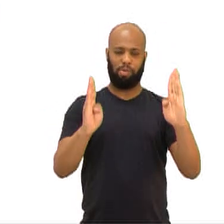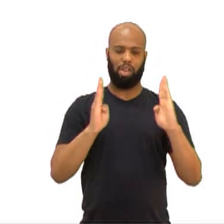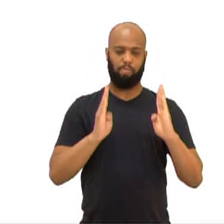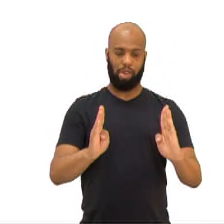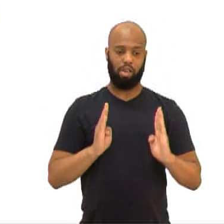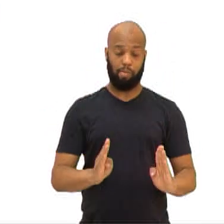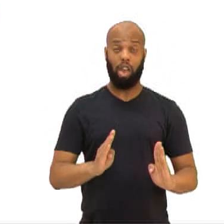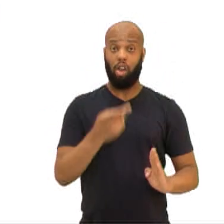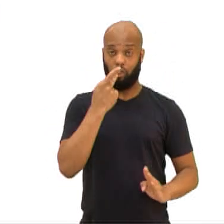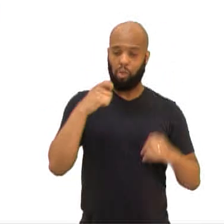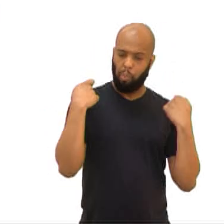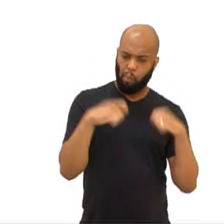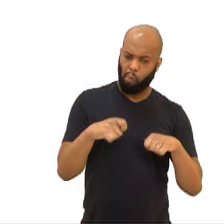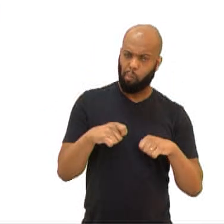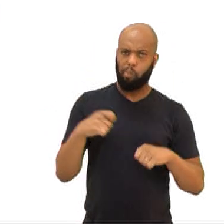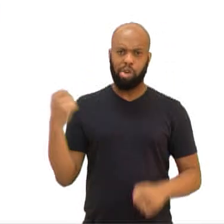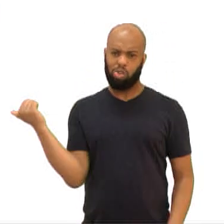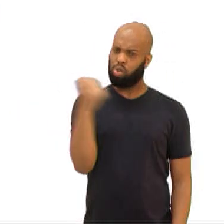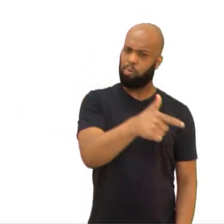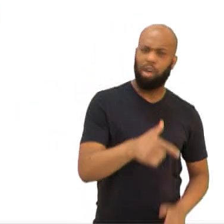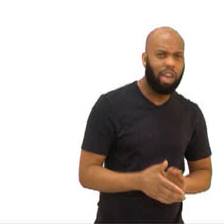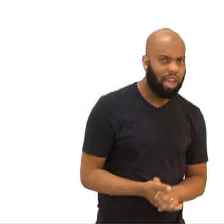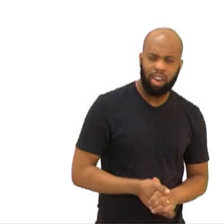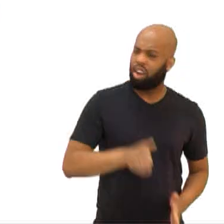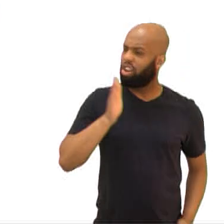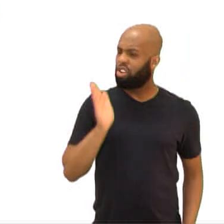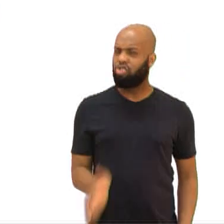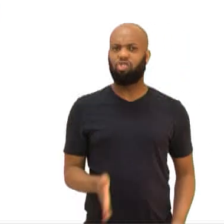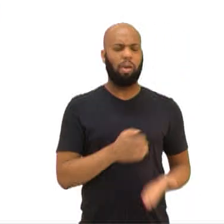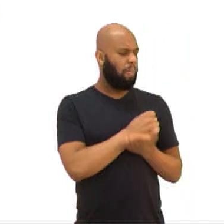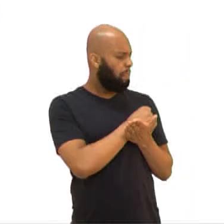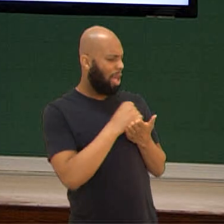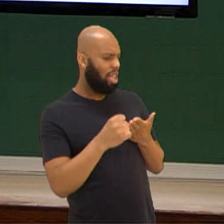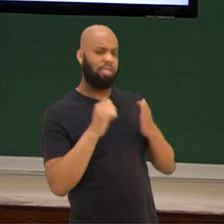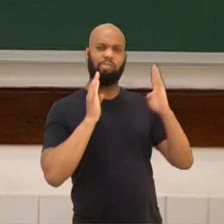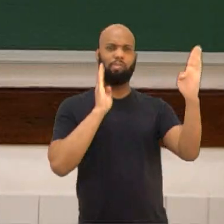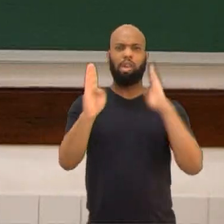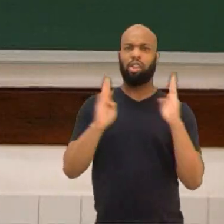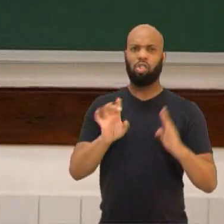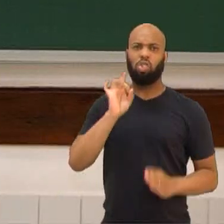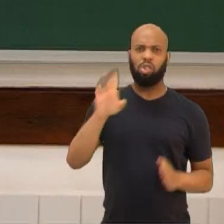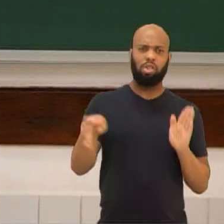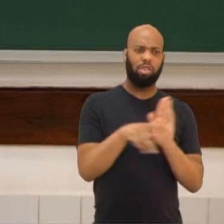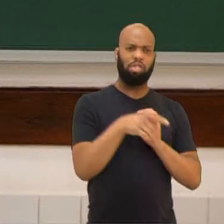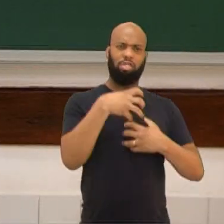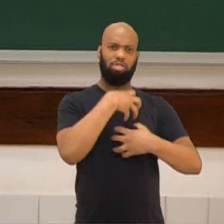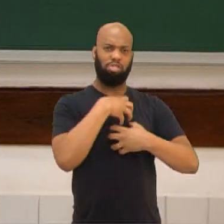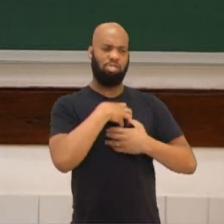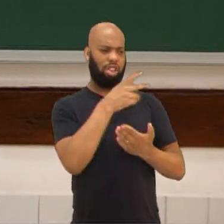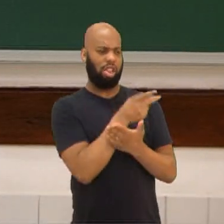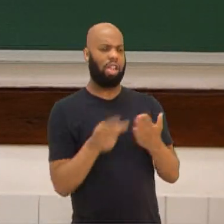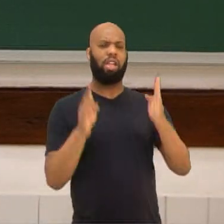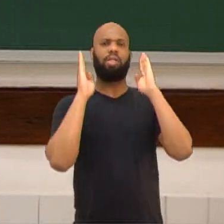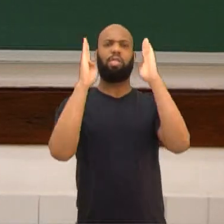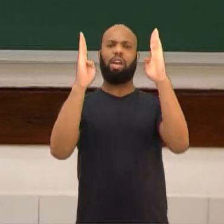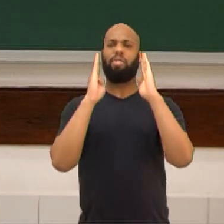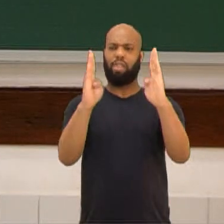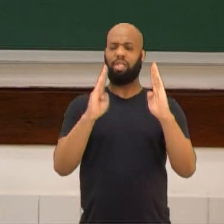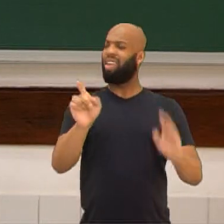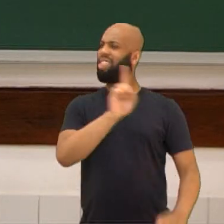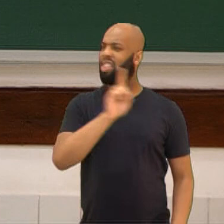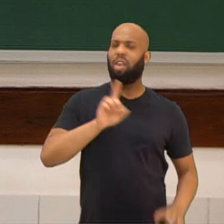mostrando a necessidade de superá-la porque sua missão já foi cumprida. Então ele achava que não devia mais existir a poesia parnasiana.